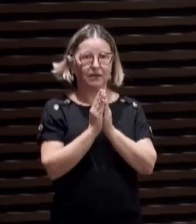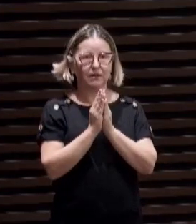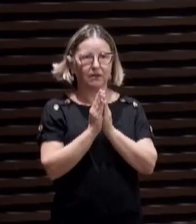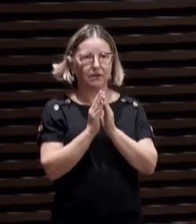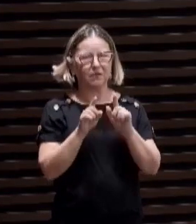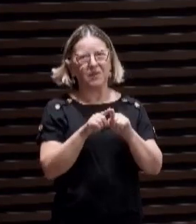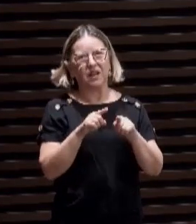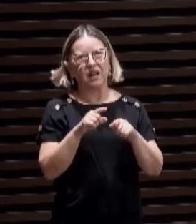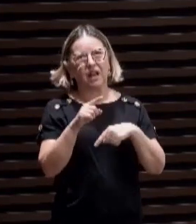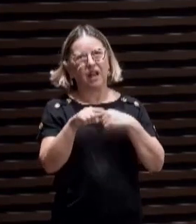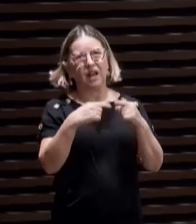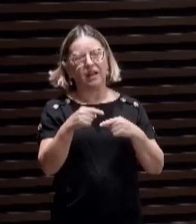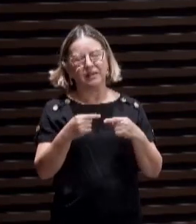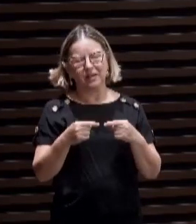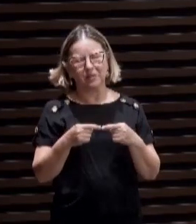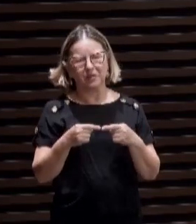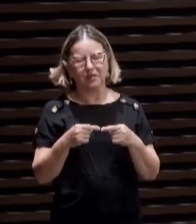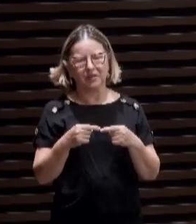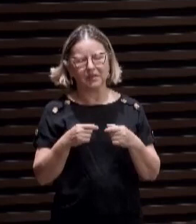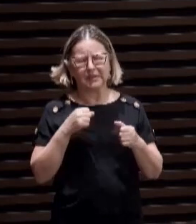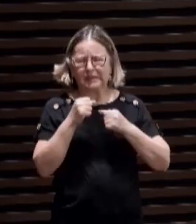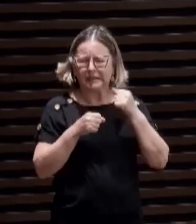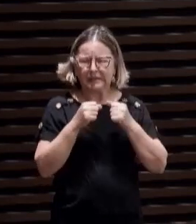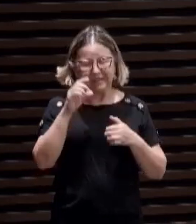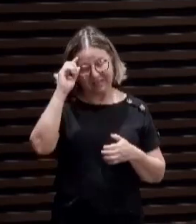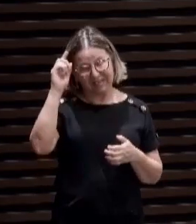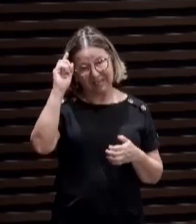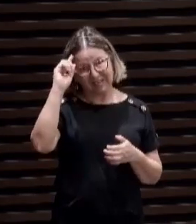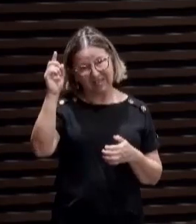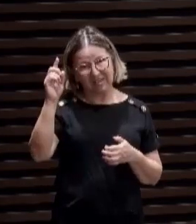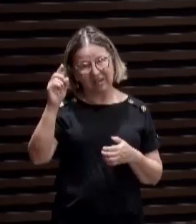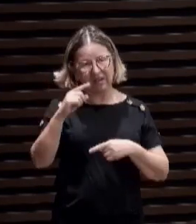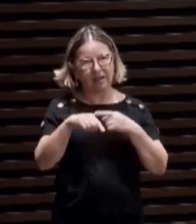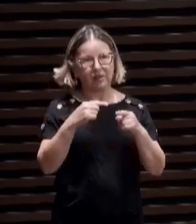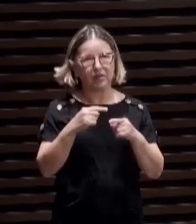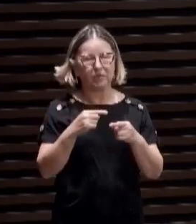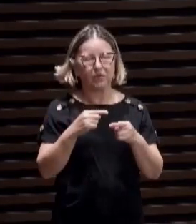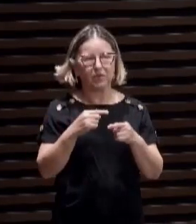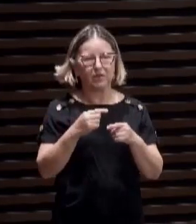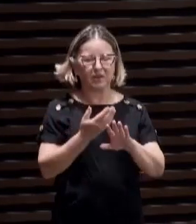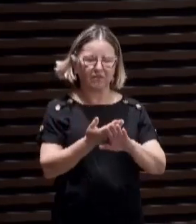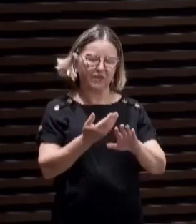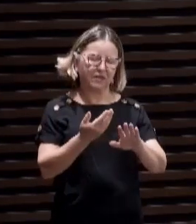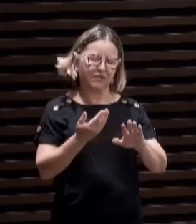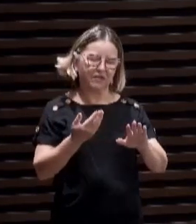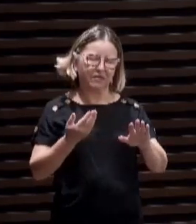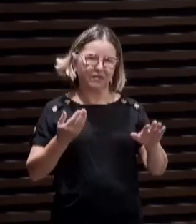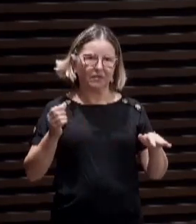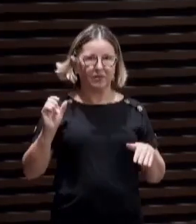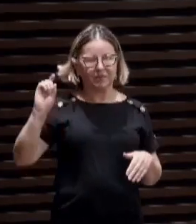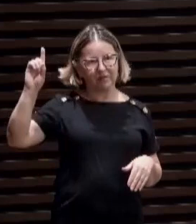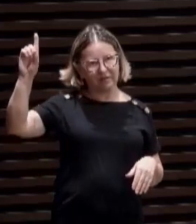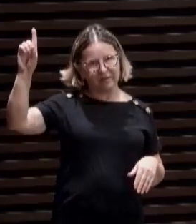tempo vai passando, a correria do dia a dia, e daqui a pouco nós vamos deixando a palavra do Senhor